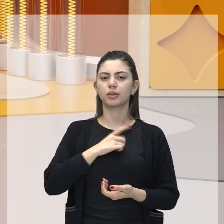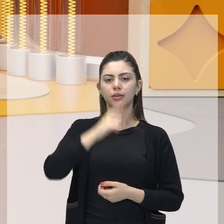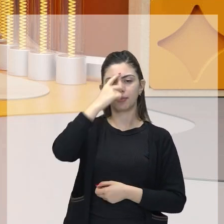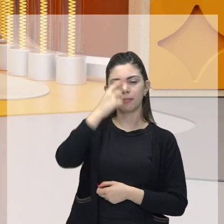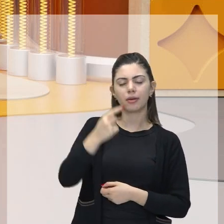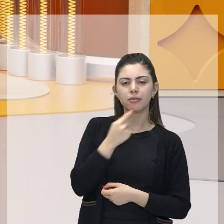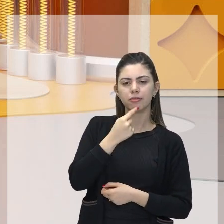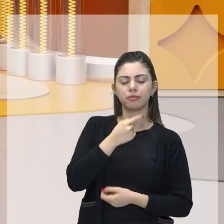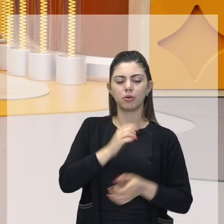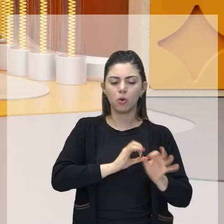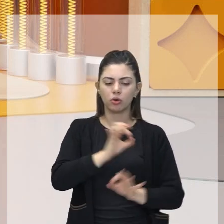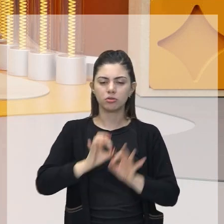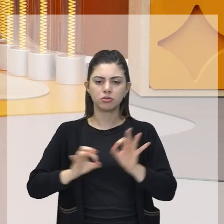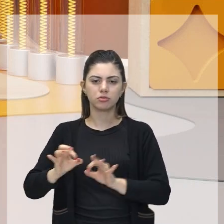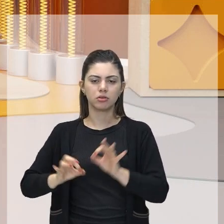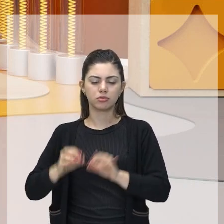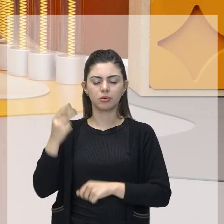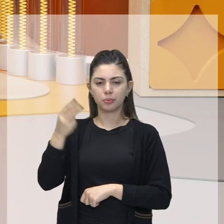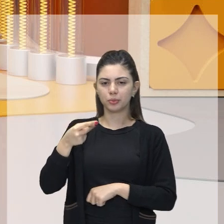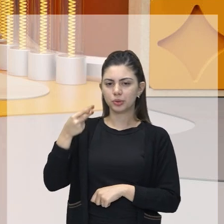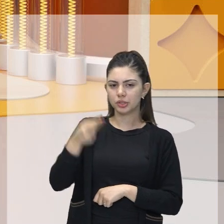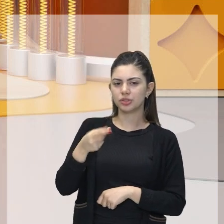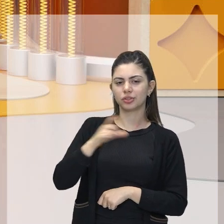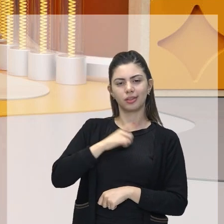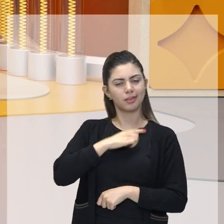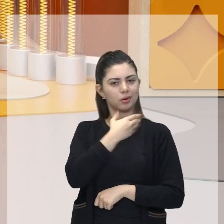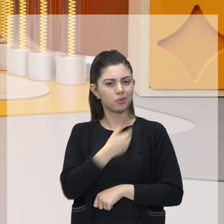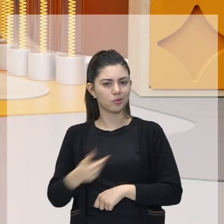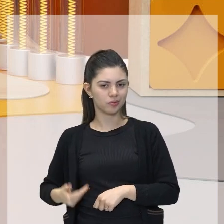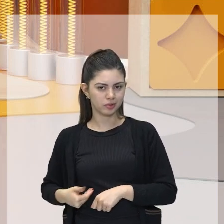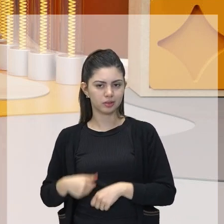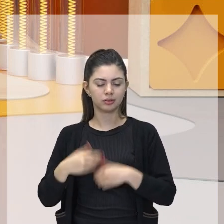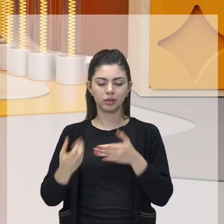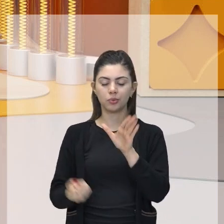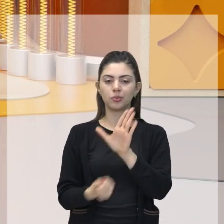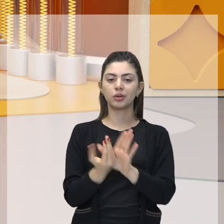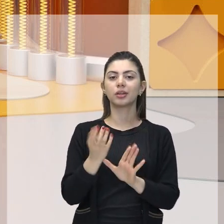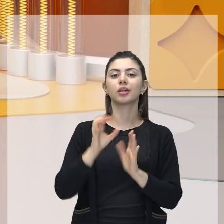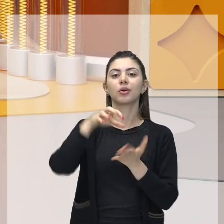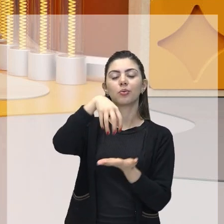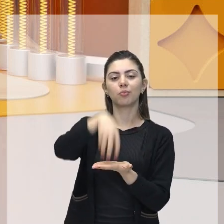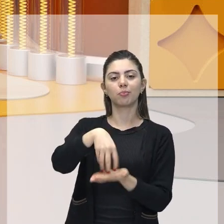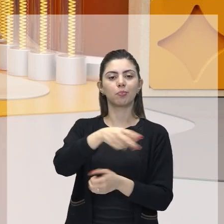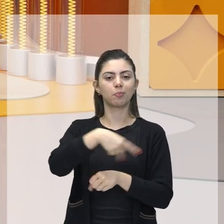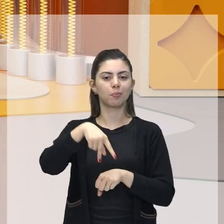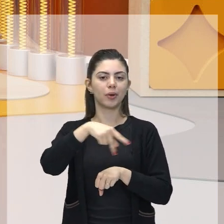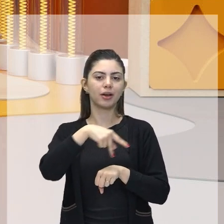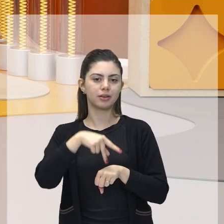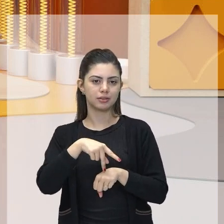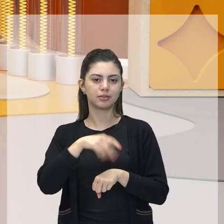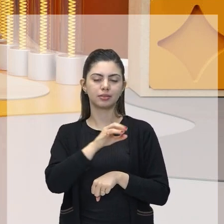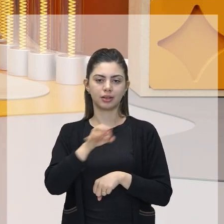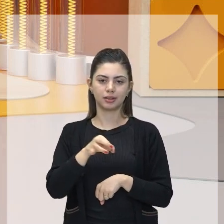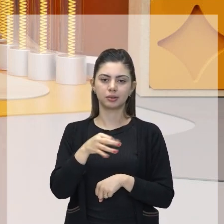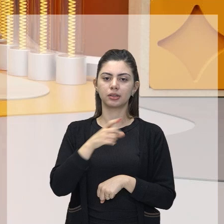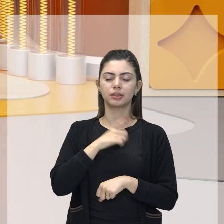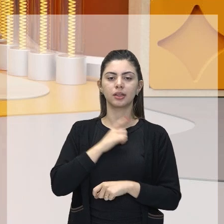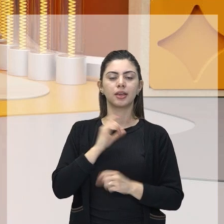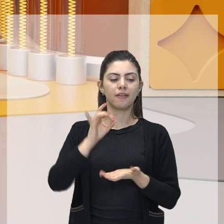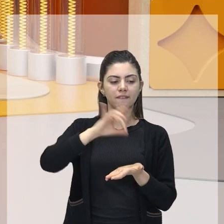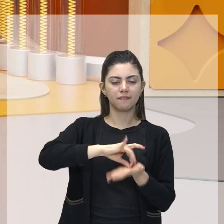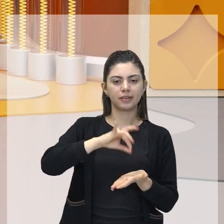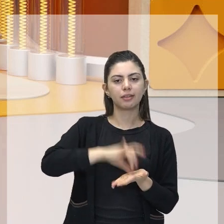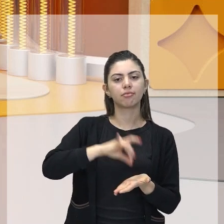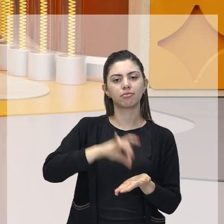seu governo. Então, todo esse conjunto de coisas forma um Estado-nação. É uma nação que é organizada, que é reconhecida enquanto